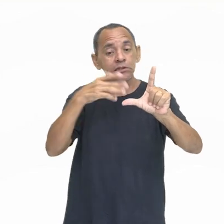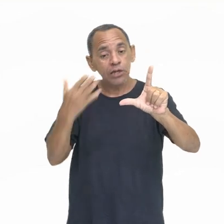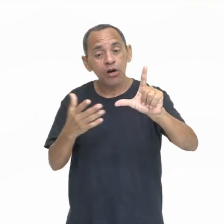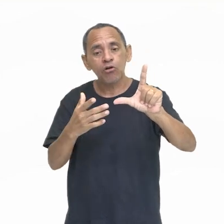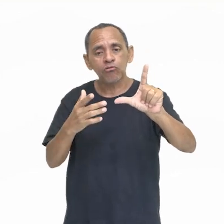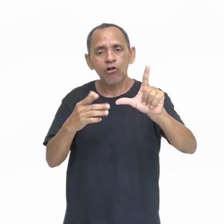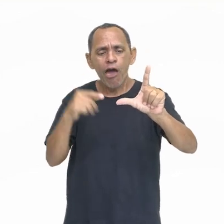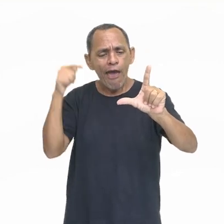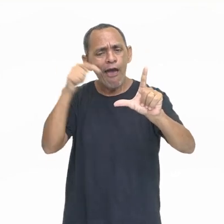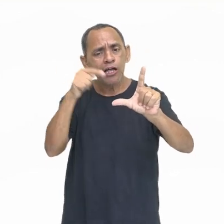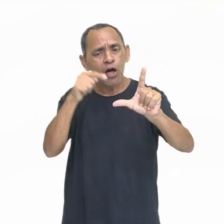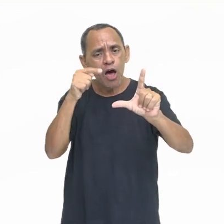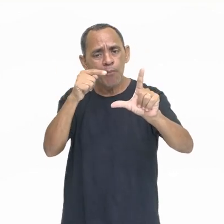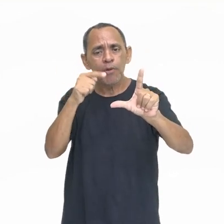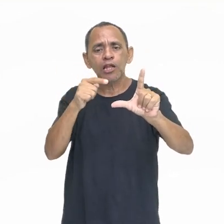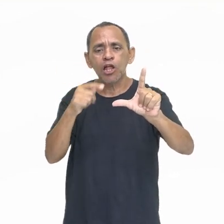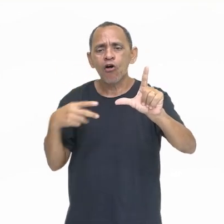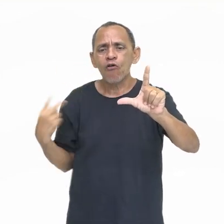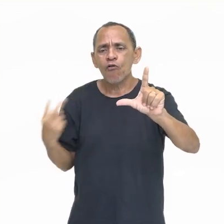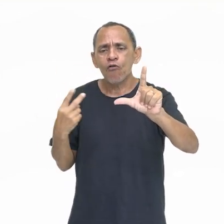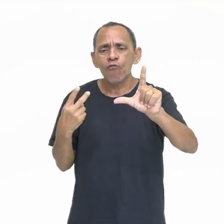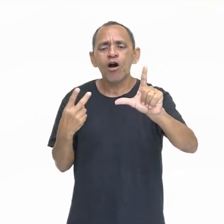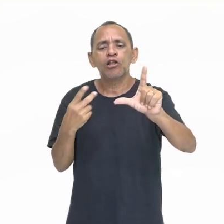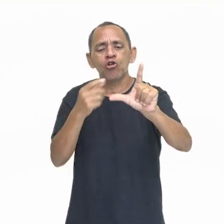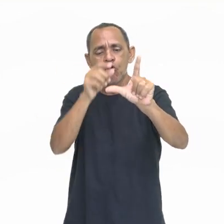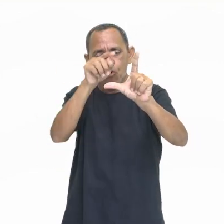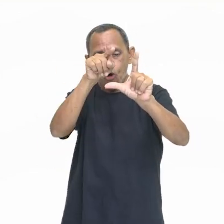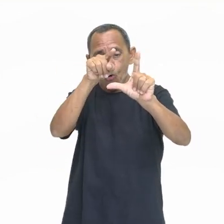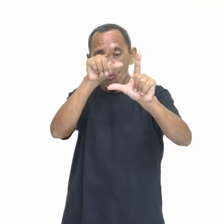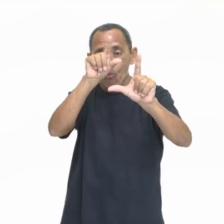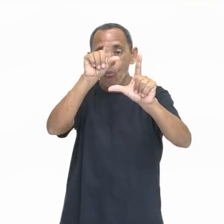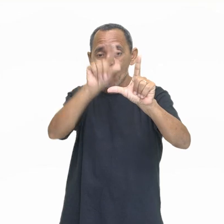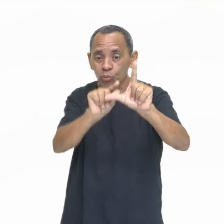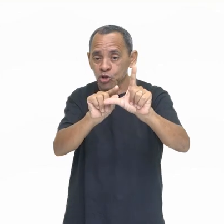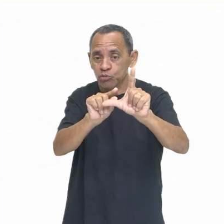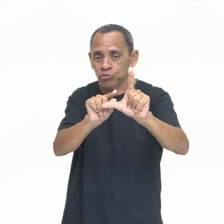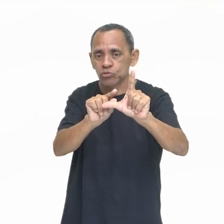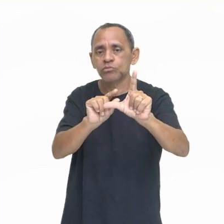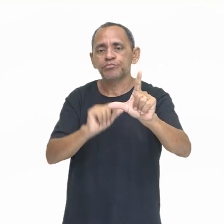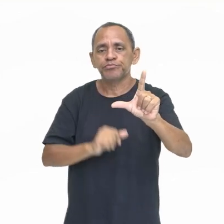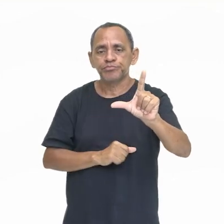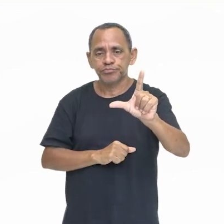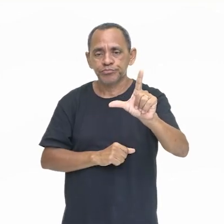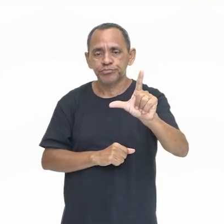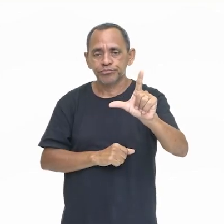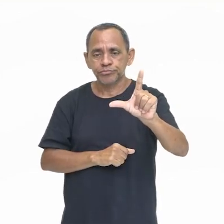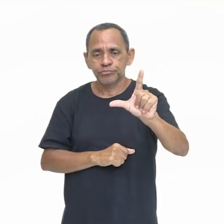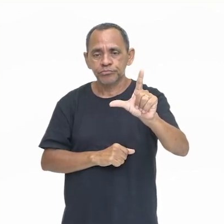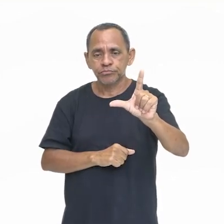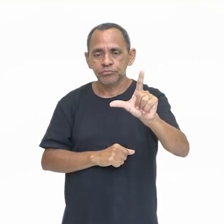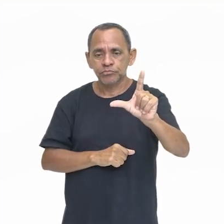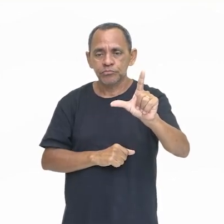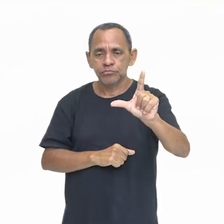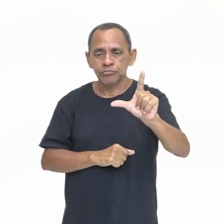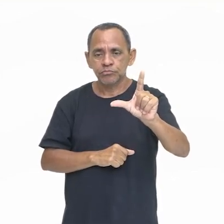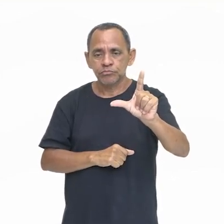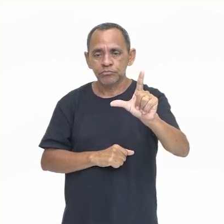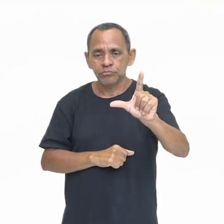cima. Certo? Então, essa parábola terá um valor mínimo. Certo?